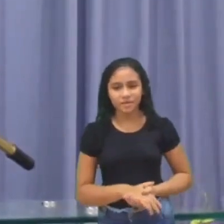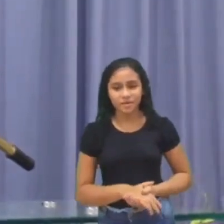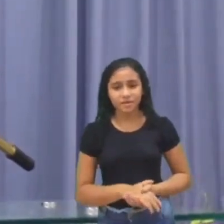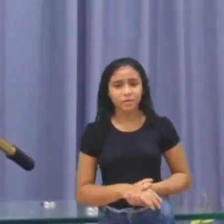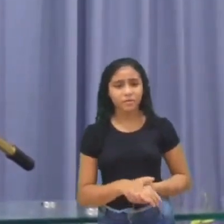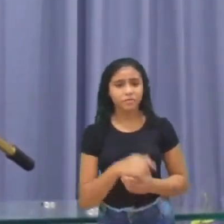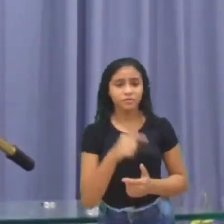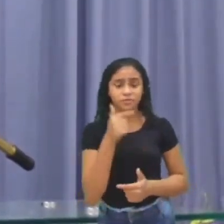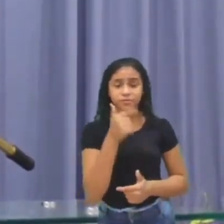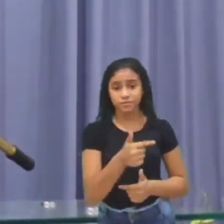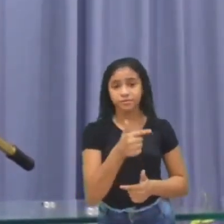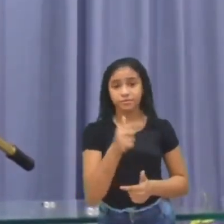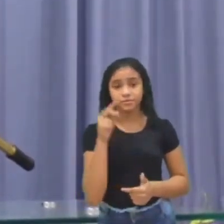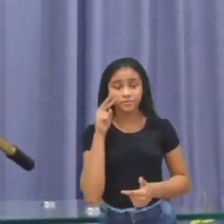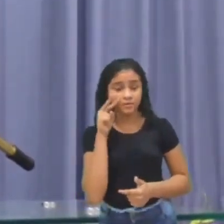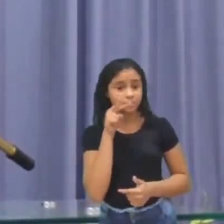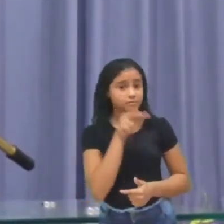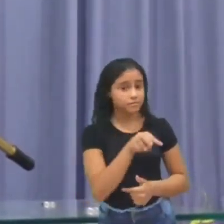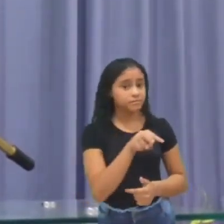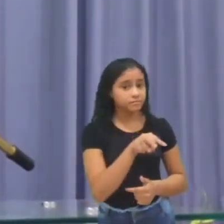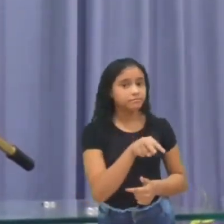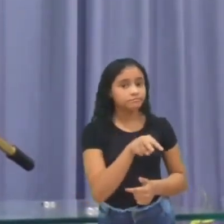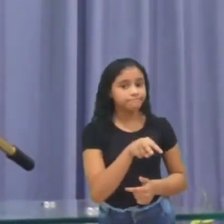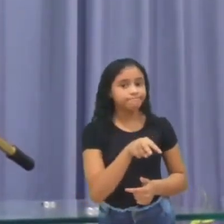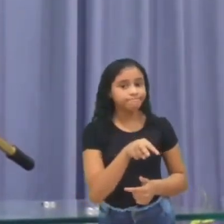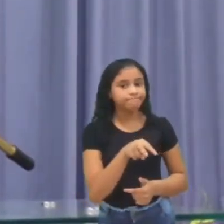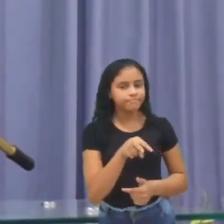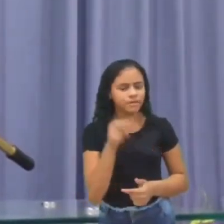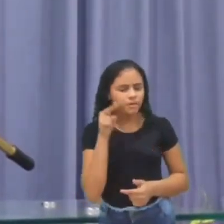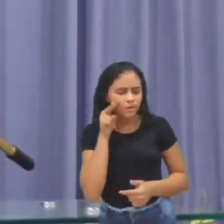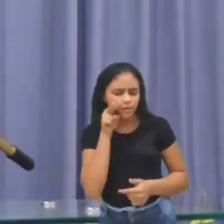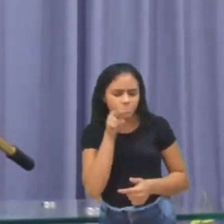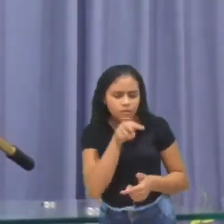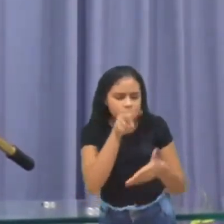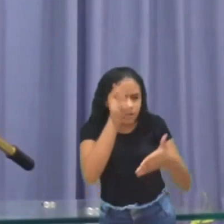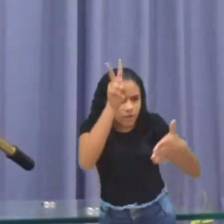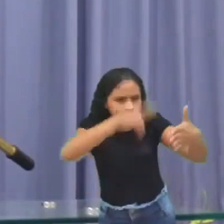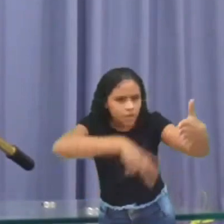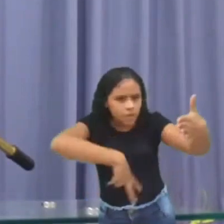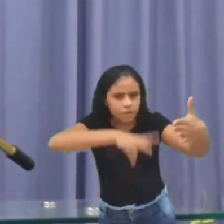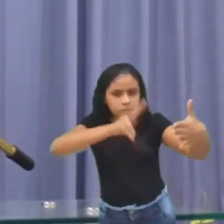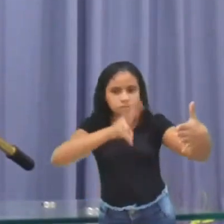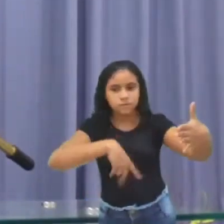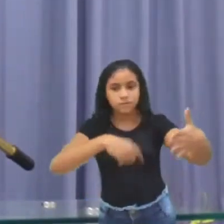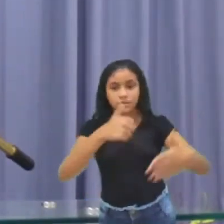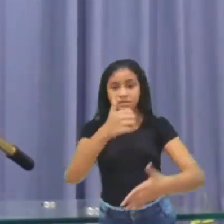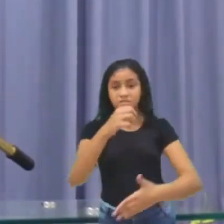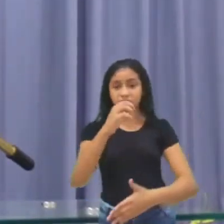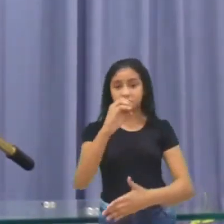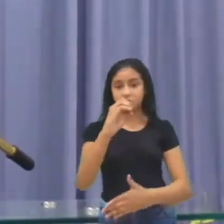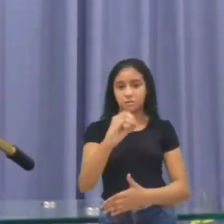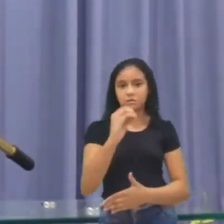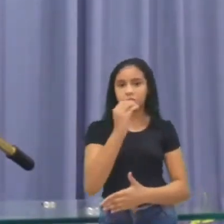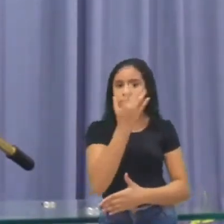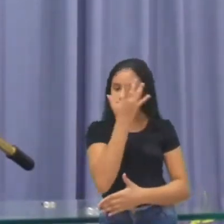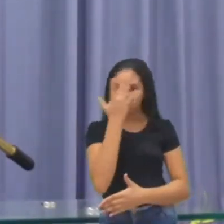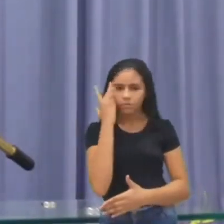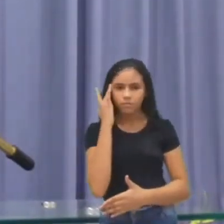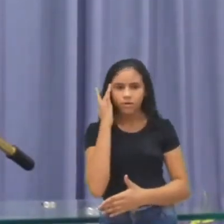espias. Olhe, o relatório daqueles 10 homens, eram